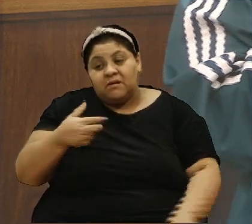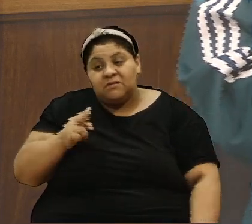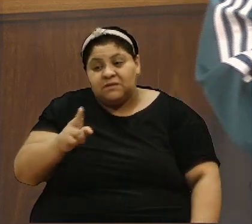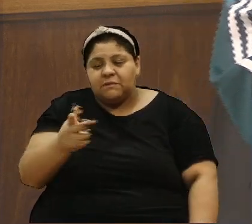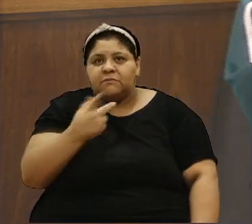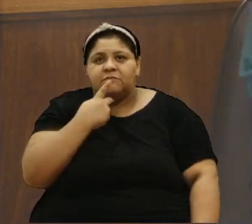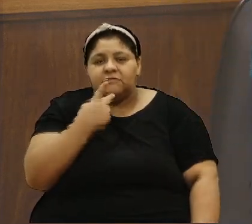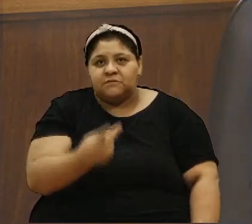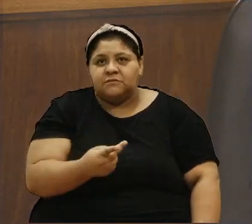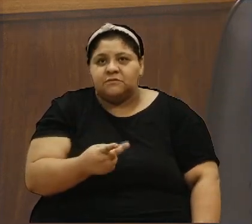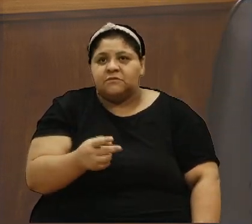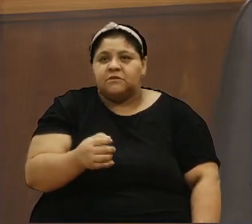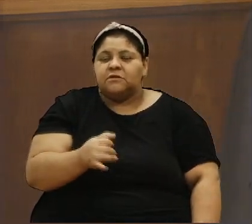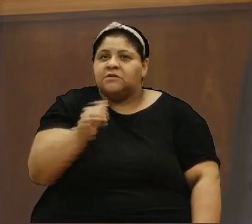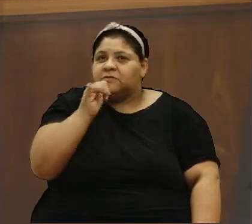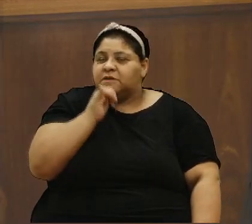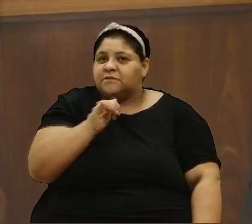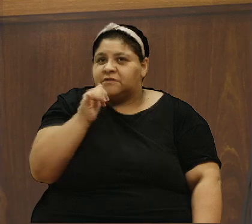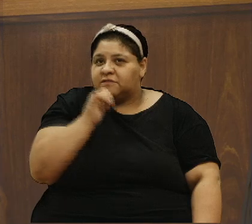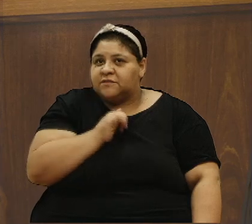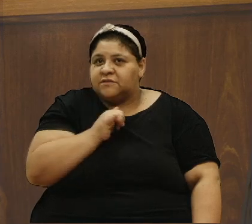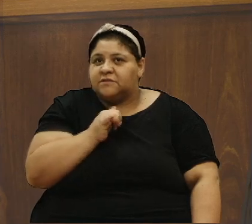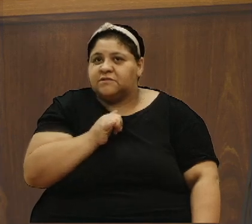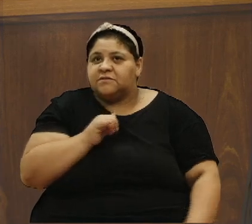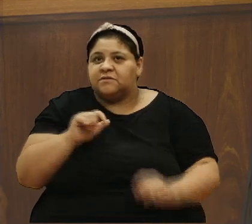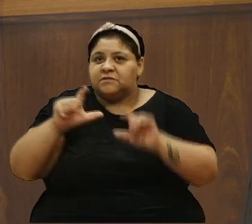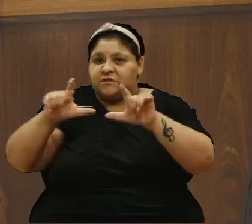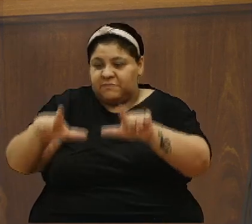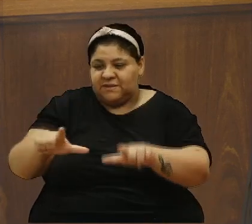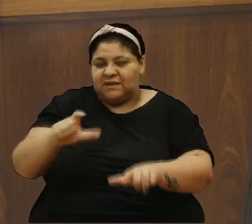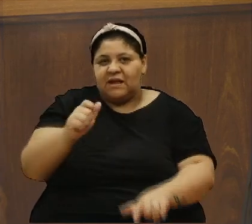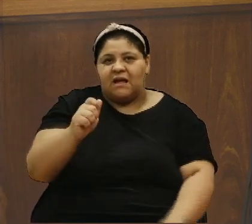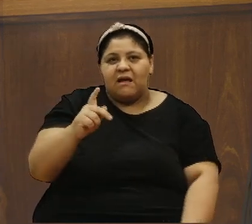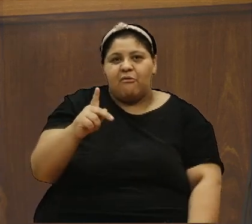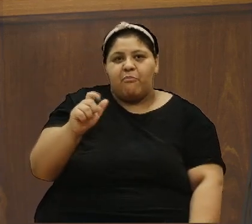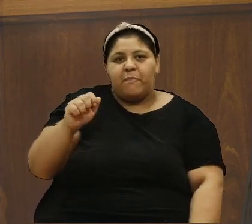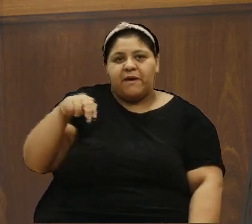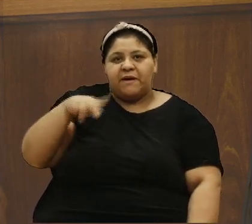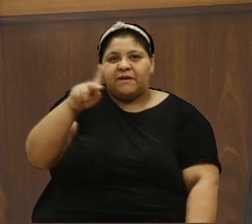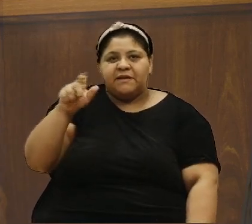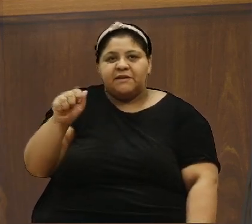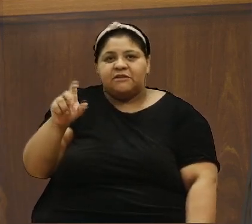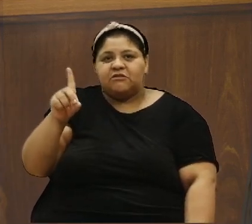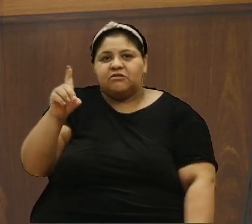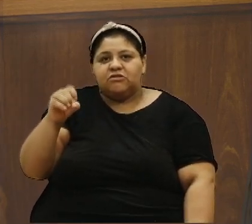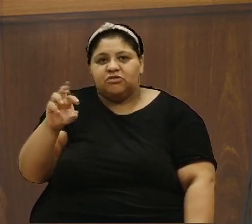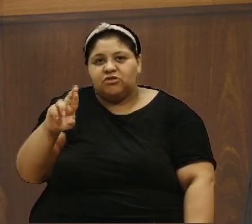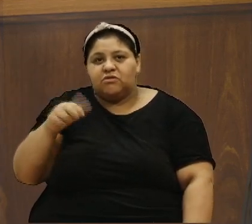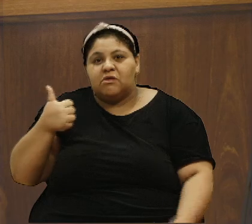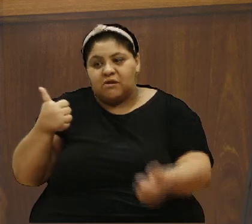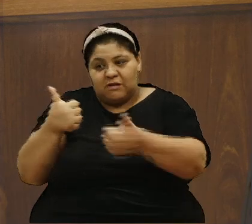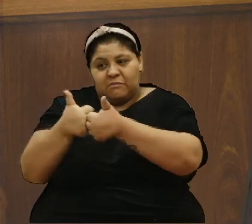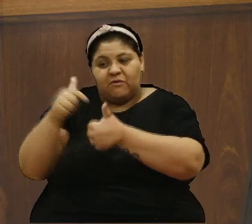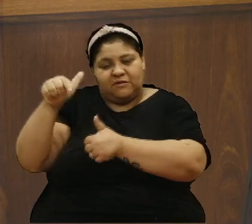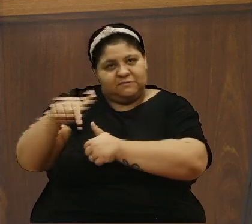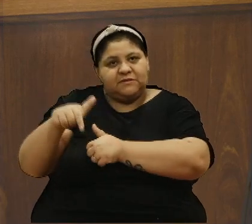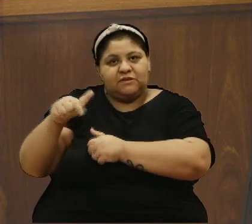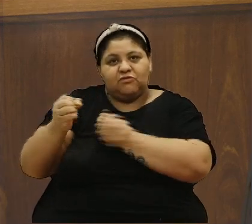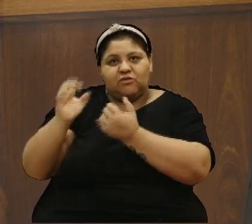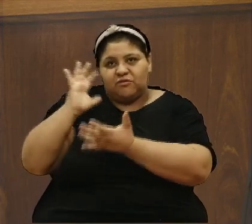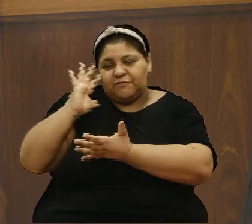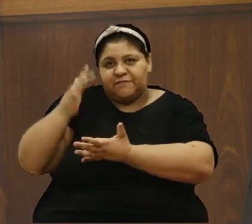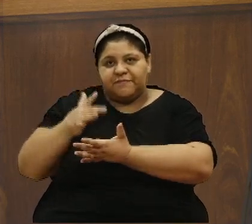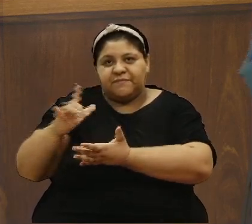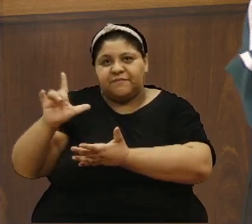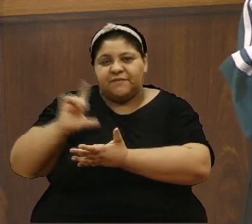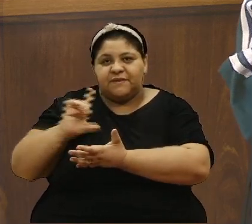aqui o exemplo da penitenciária do Apanhador, que a gente tem próximo aqui à nossa realidade. Lá a gente